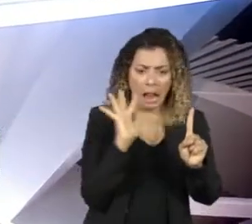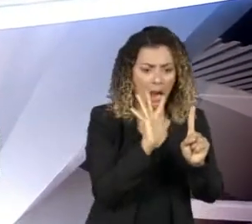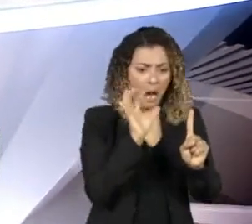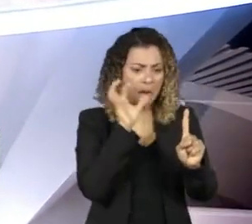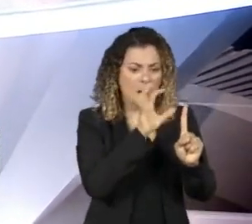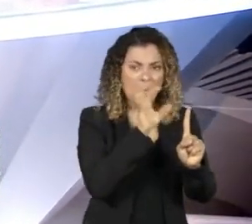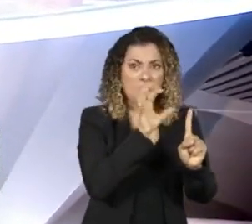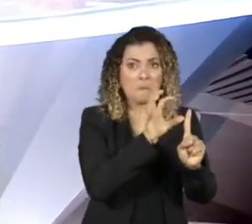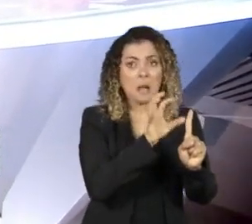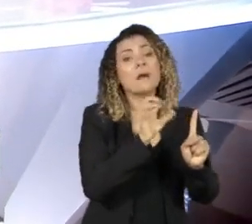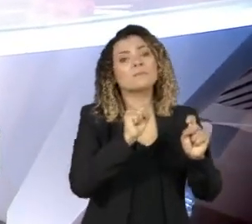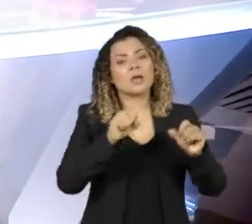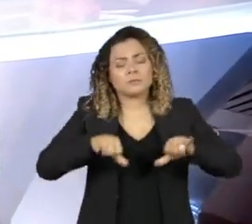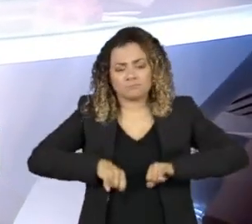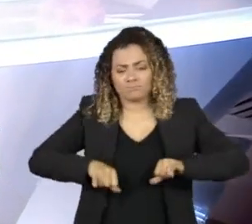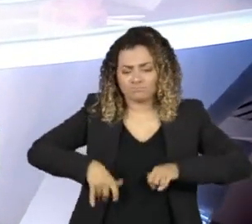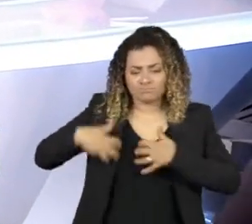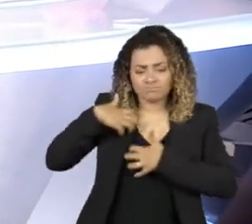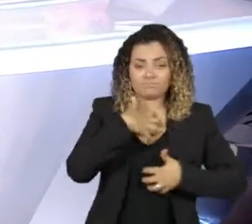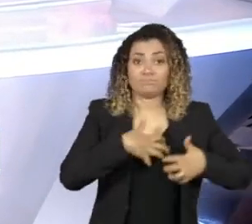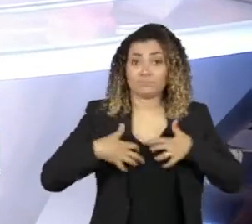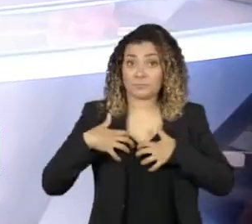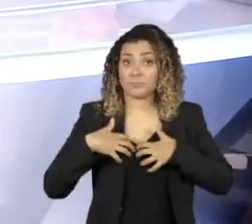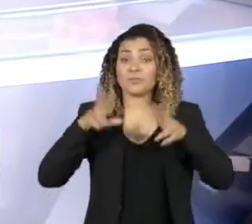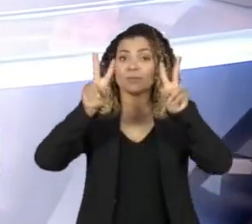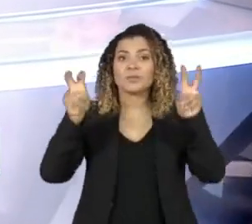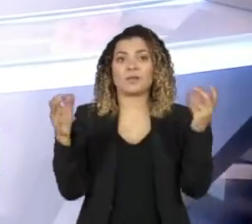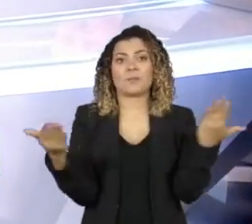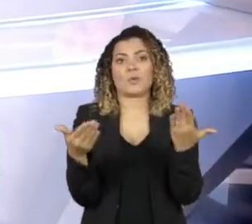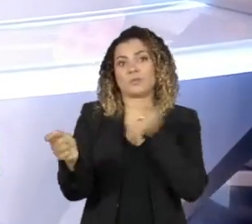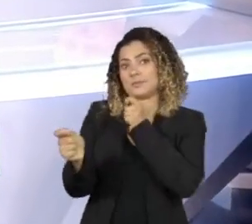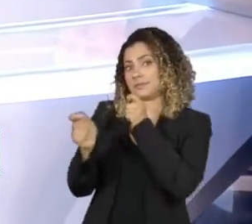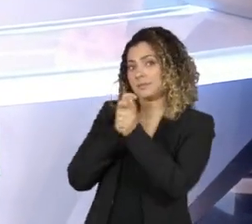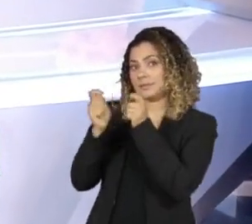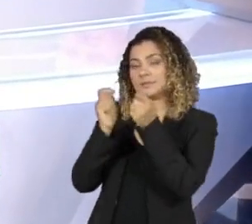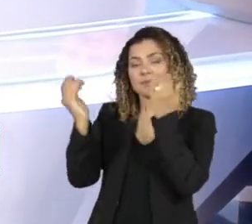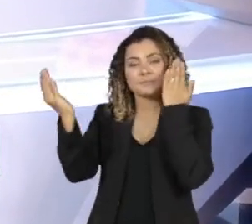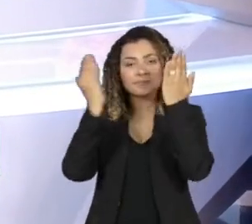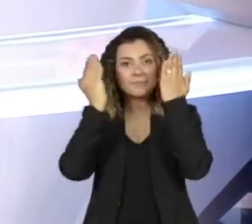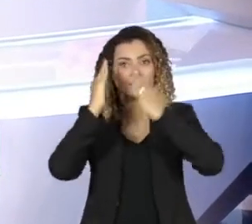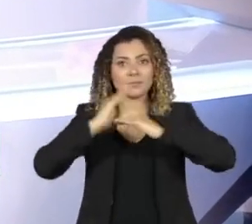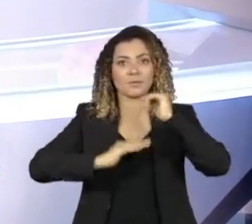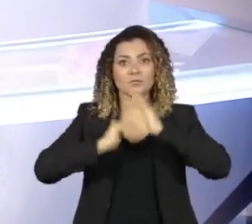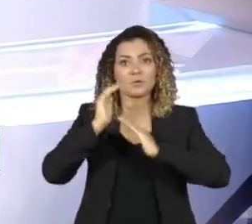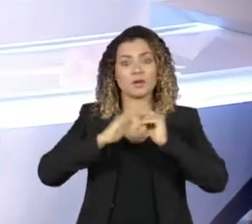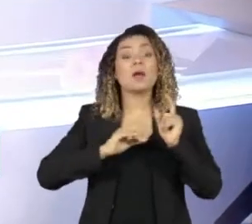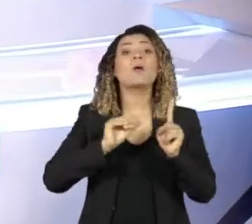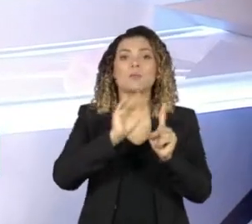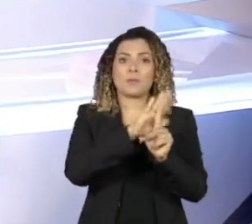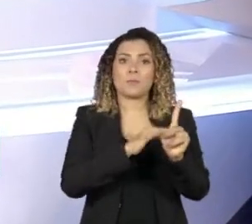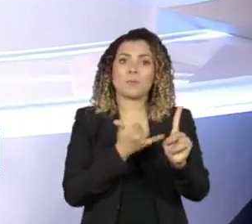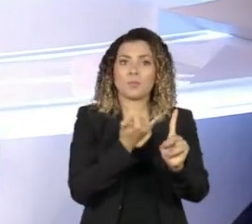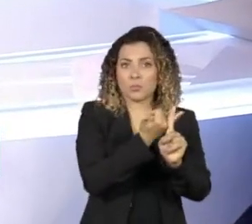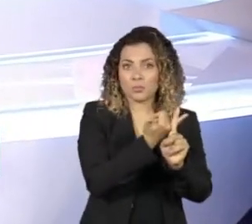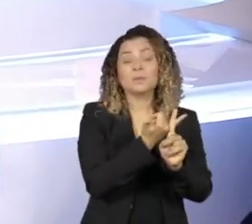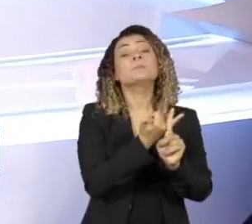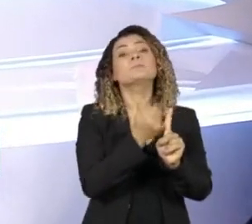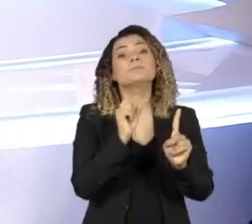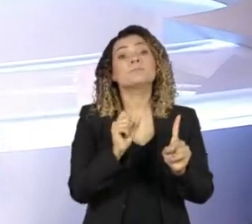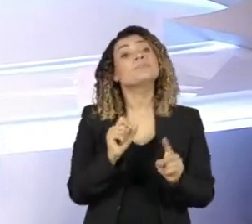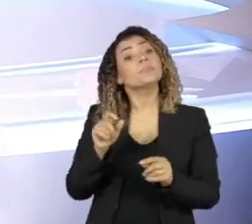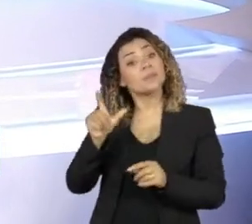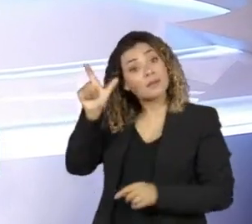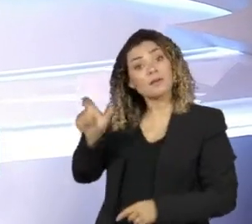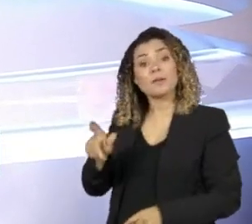causa dores e angústias. Esse é o tema da entrevista de hoje com a psicóloga especializada no enfrentamento ao bullying, Luciene